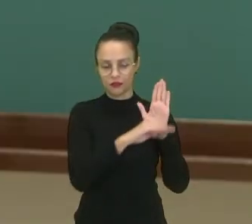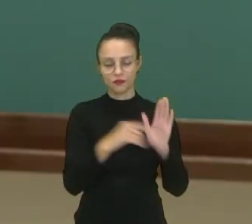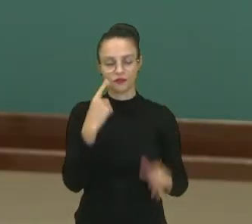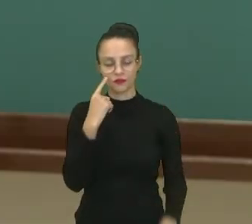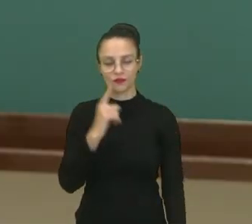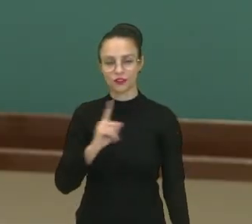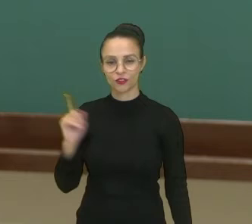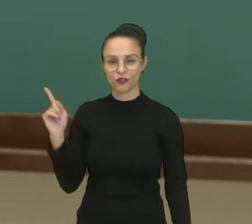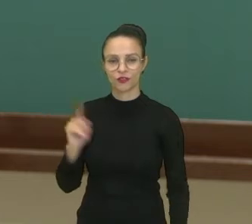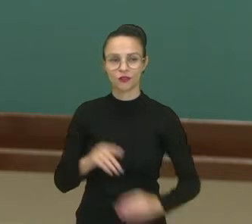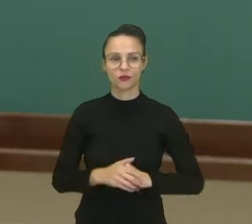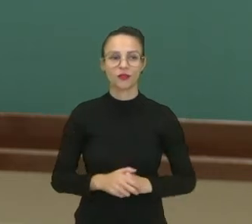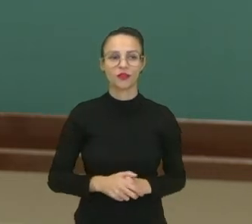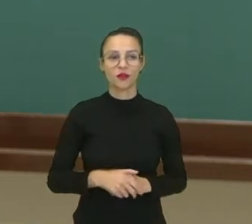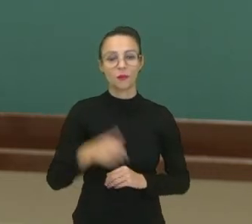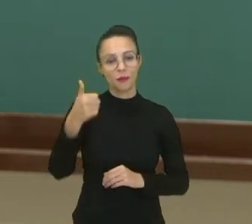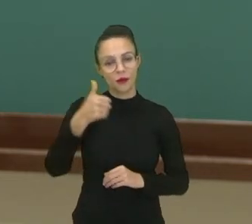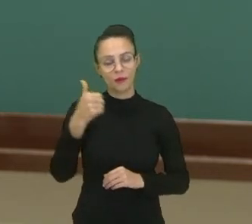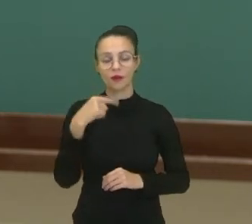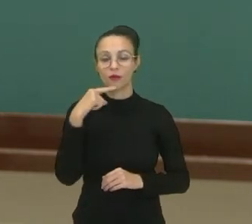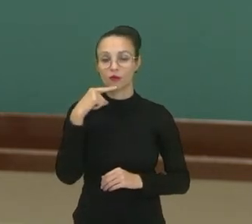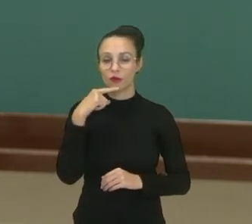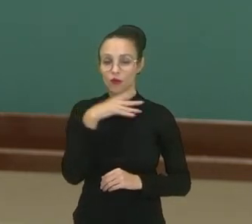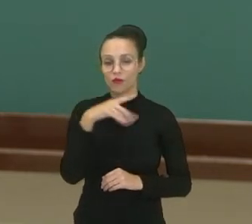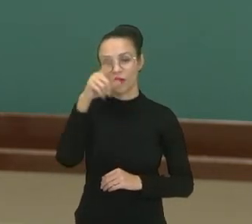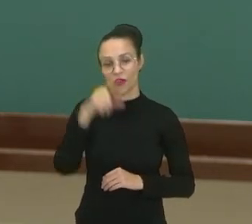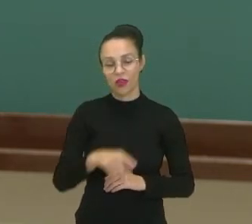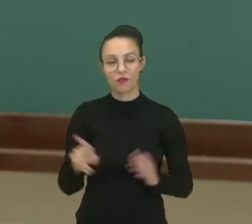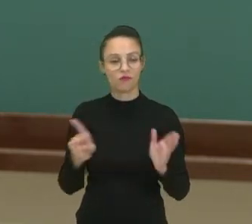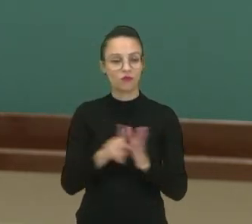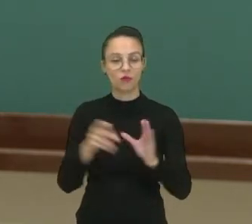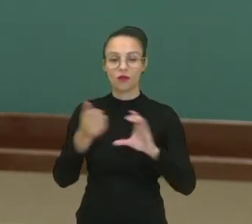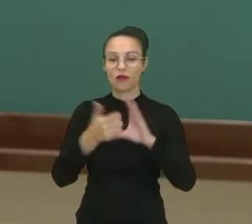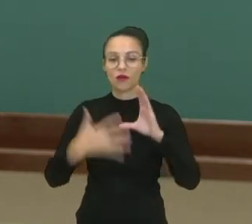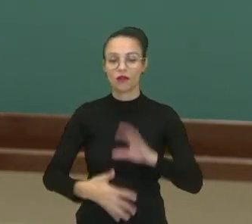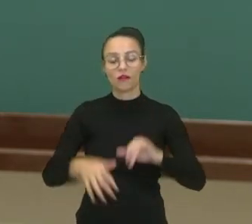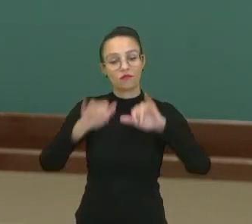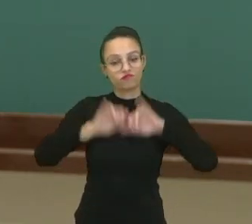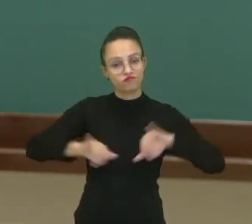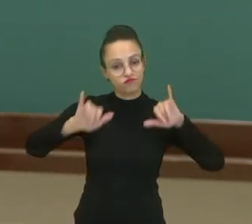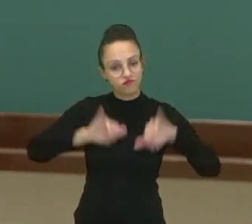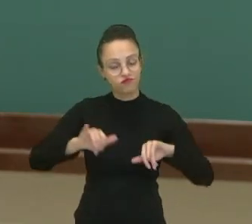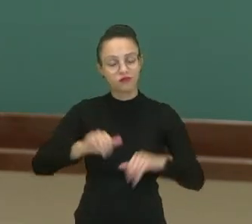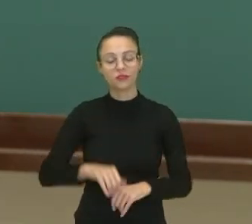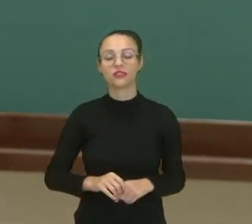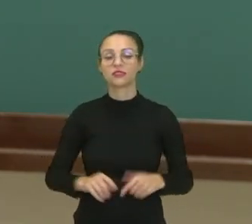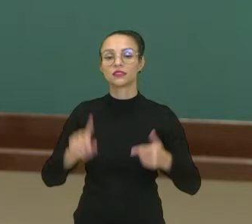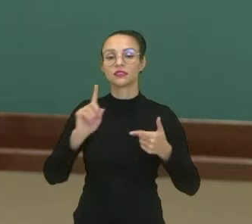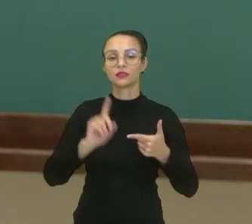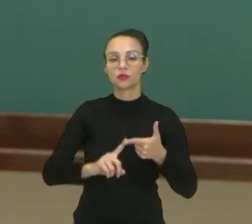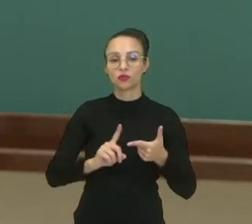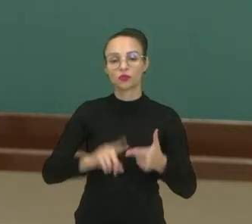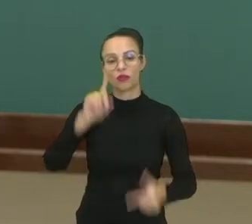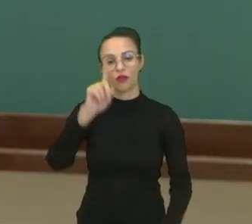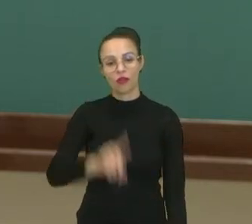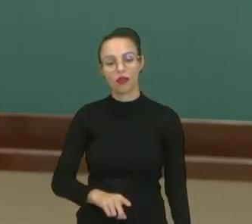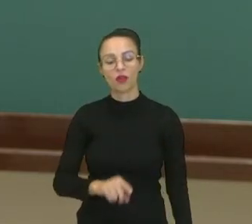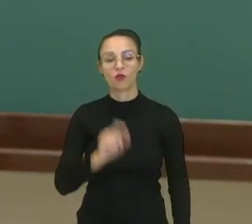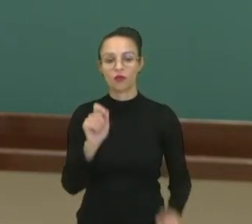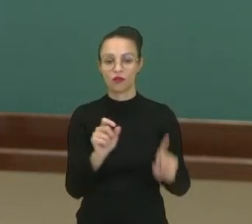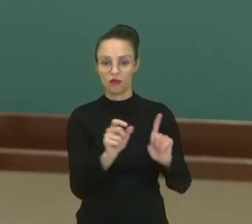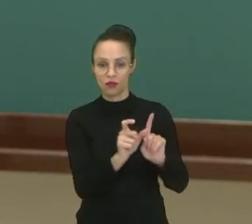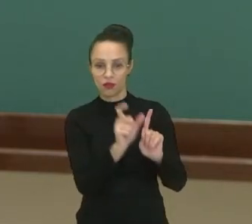conferir. Primeira, óbvia, né, é o caráter comercial. Segunda, bem nítida, é a linguagem verbal e